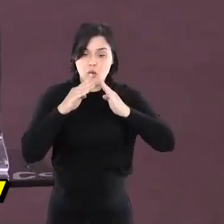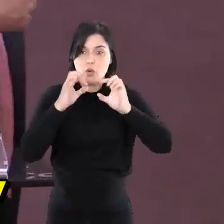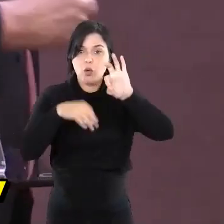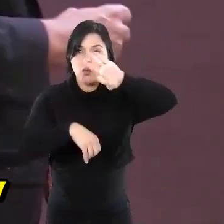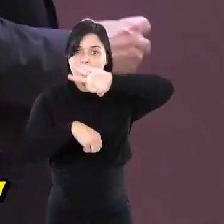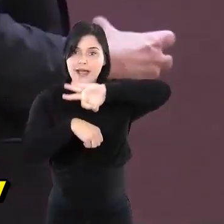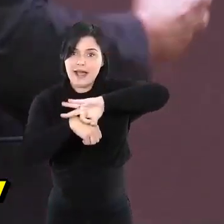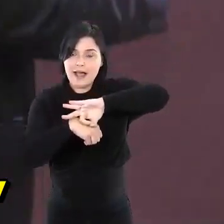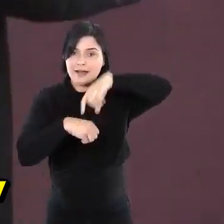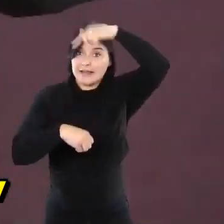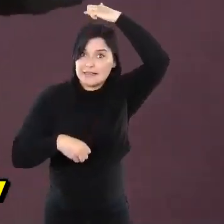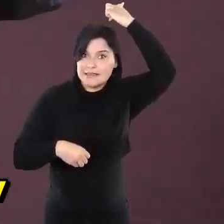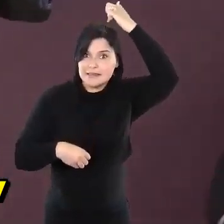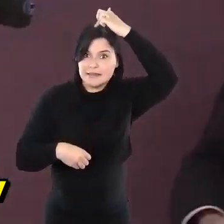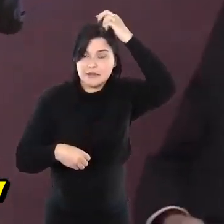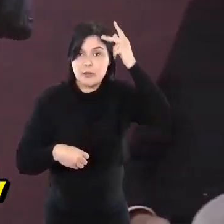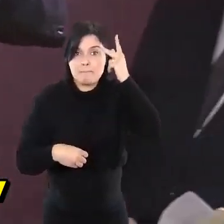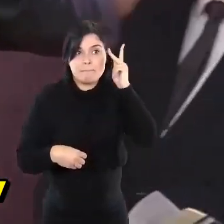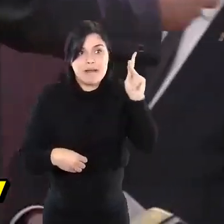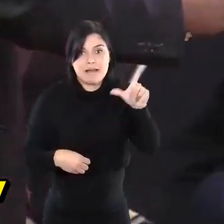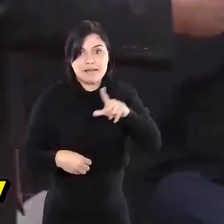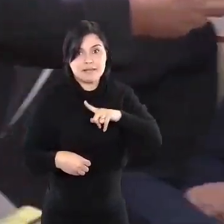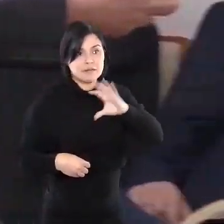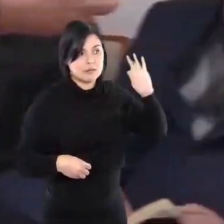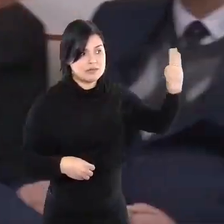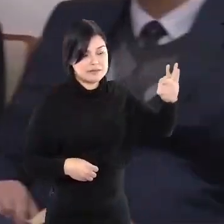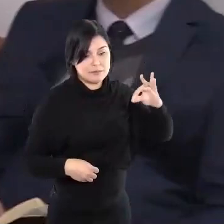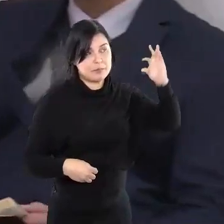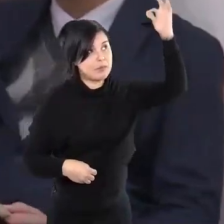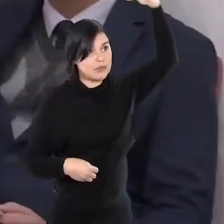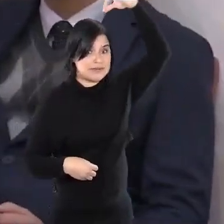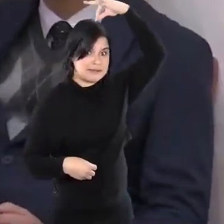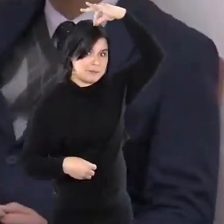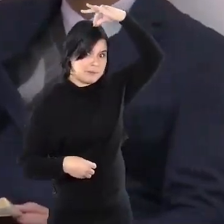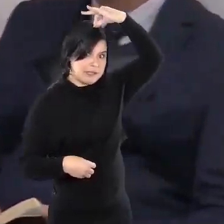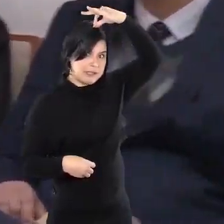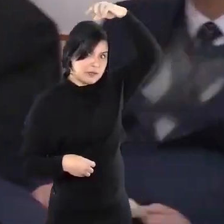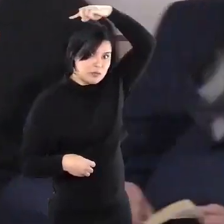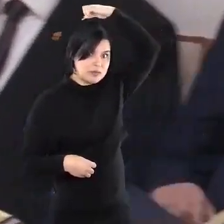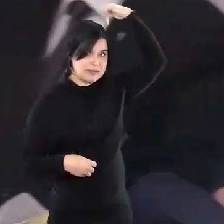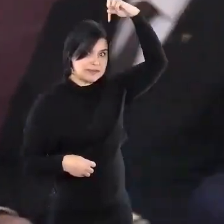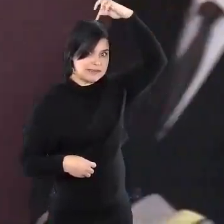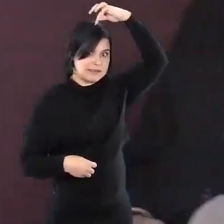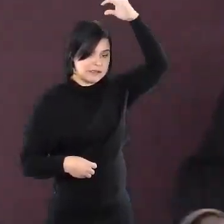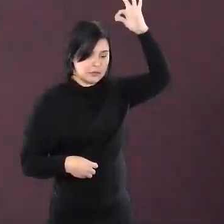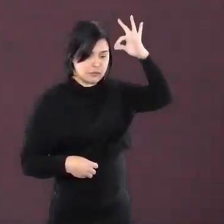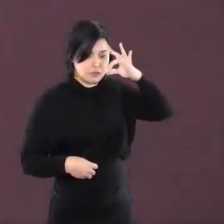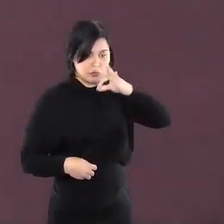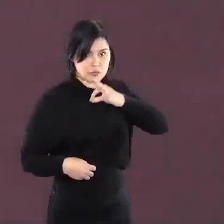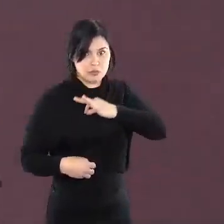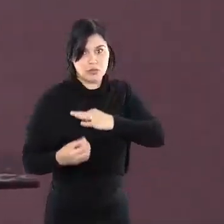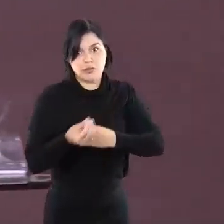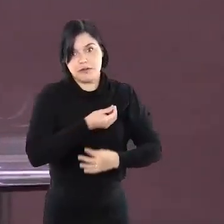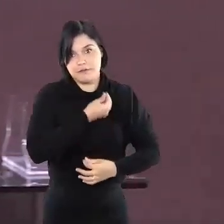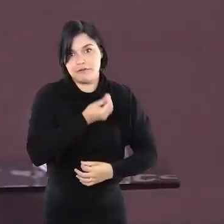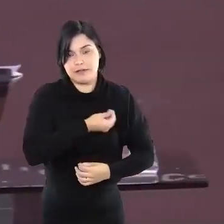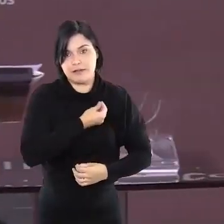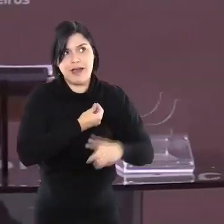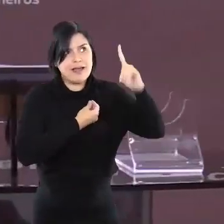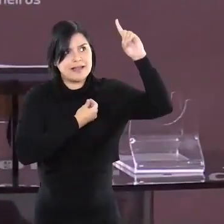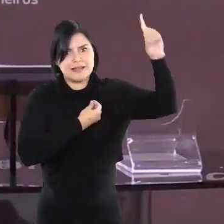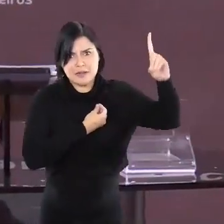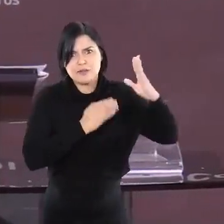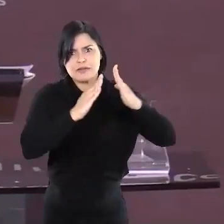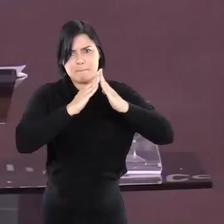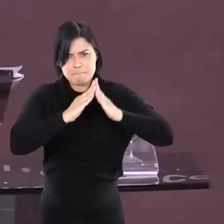Significa que não sou eu que carrego Deus, é Deus que me carrega. Ele habita em mim.